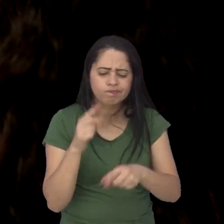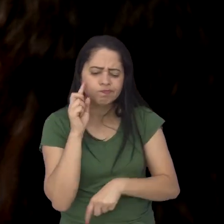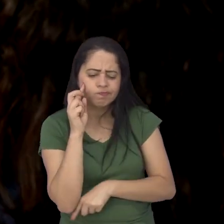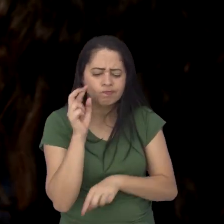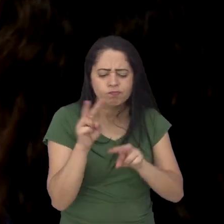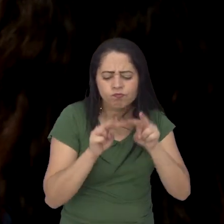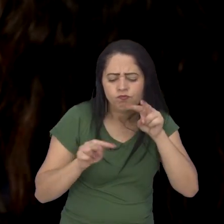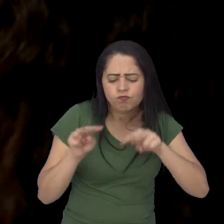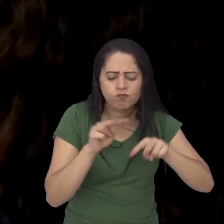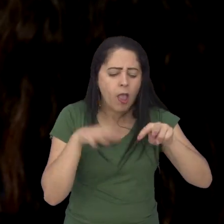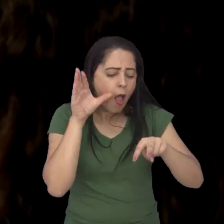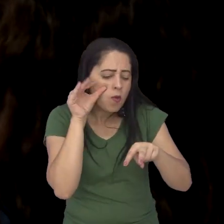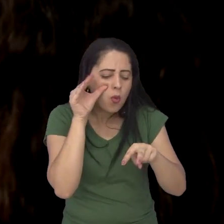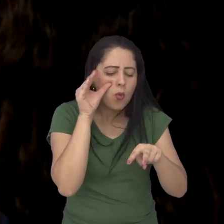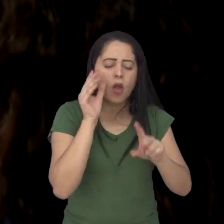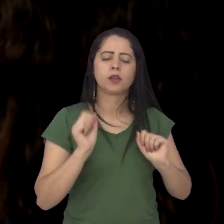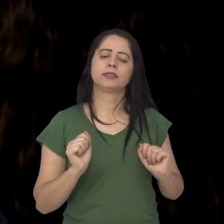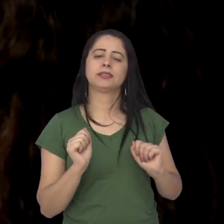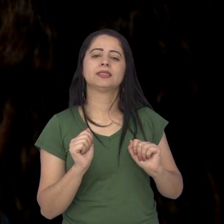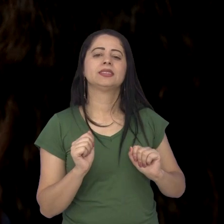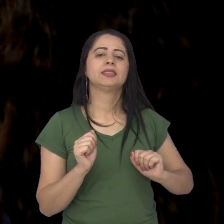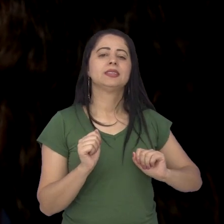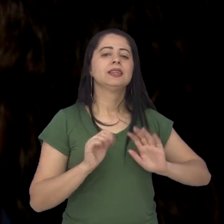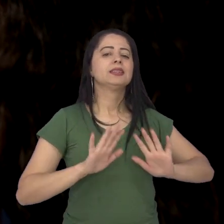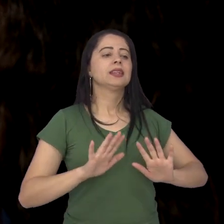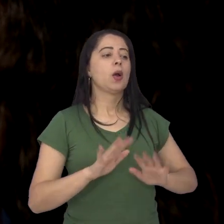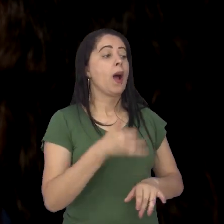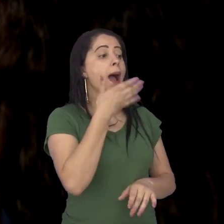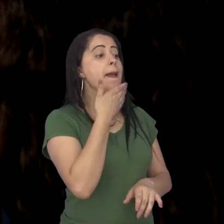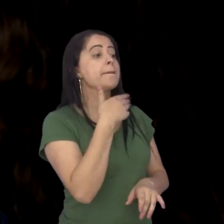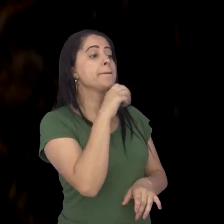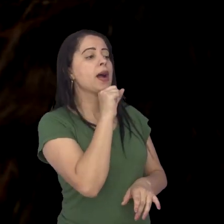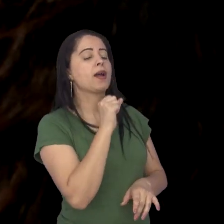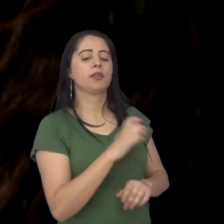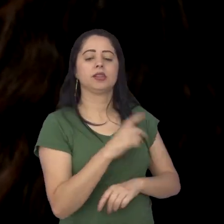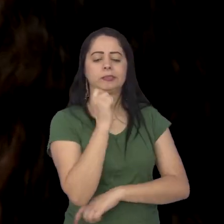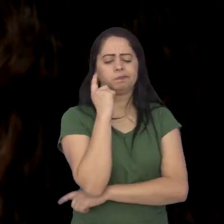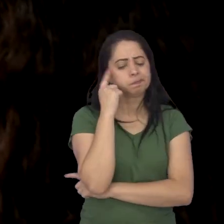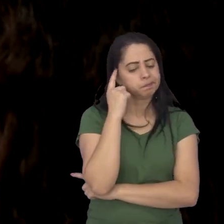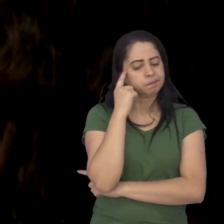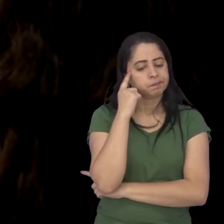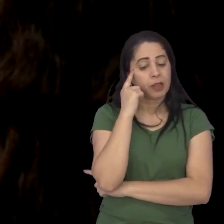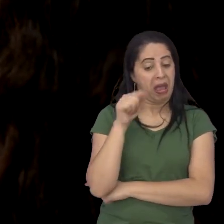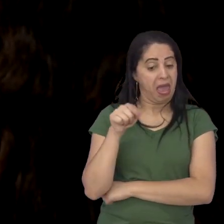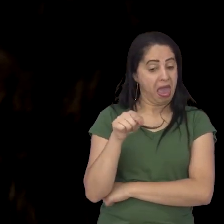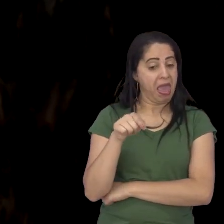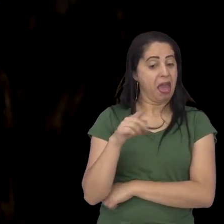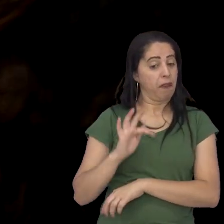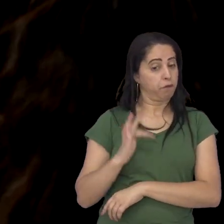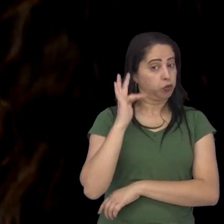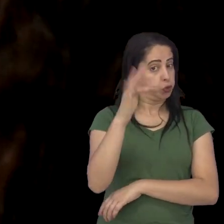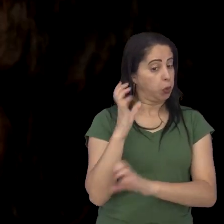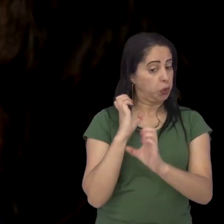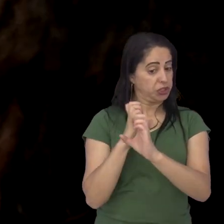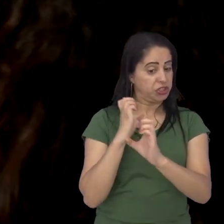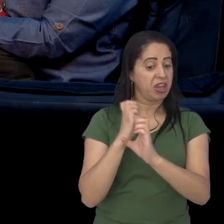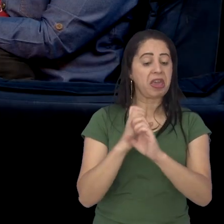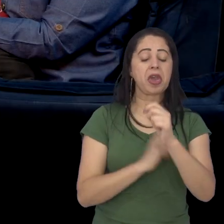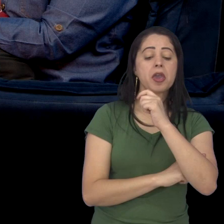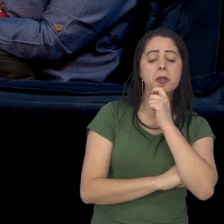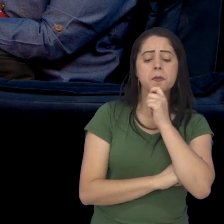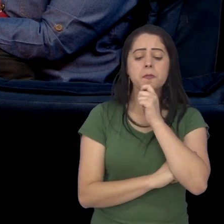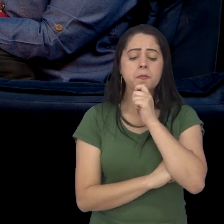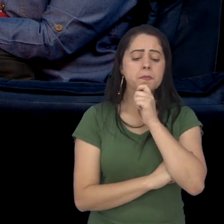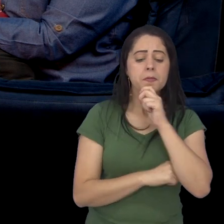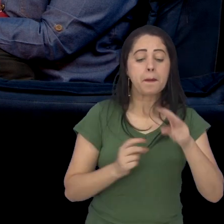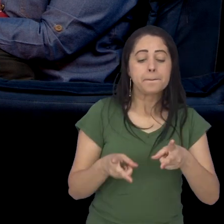Estou puxando para trás, ele está andando para frente, tem alguma coisa errada. Aí meu pai ficava falando, essa menina vai ser engenheira, essa menina vai ser engenheira. Super